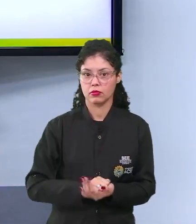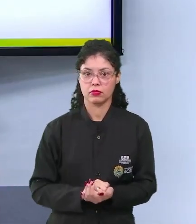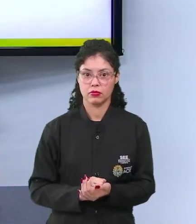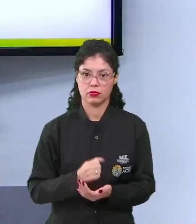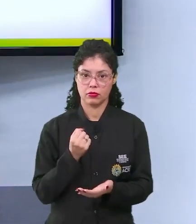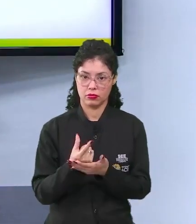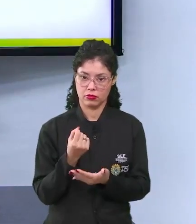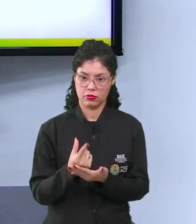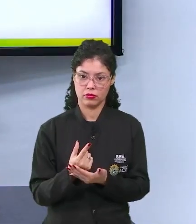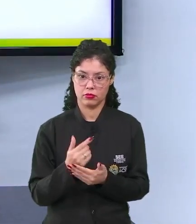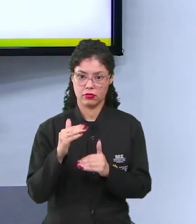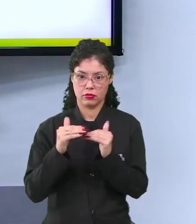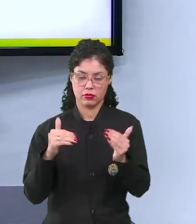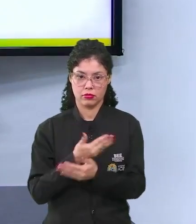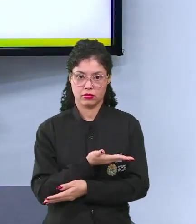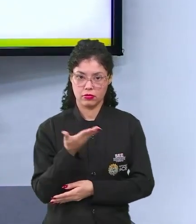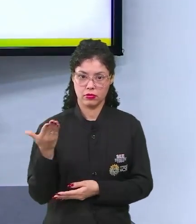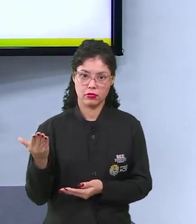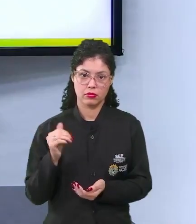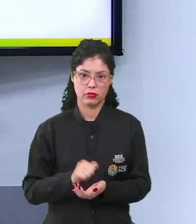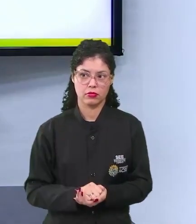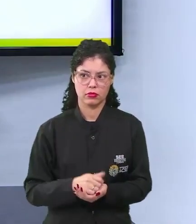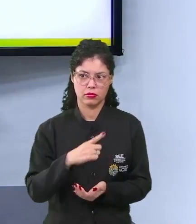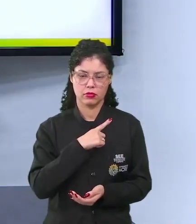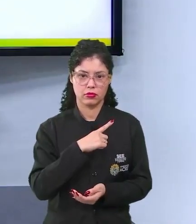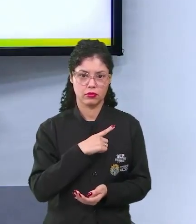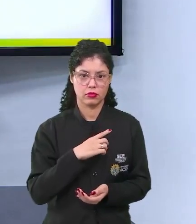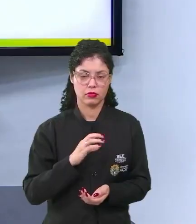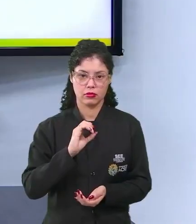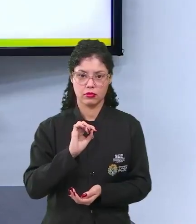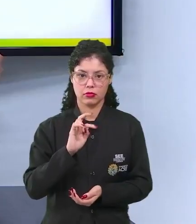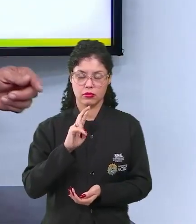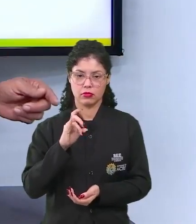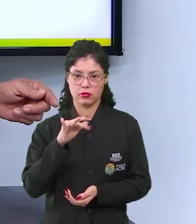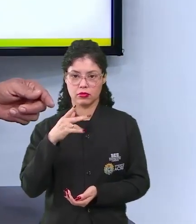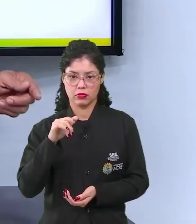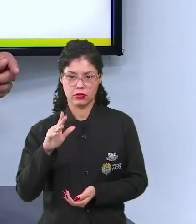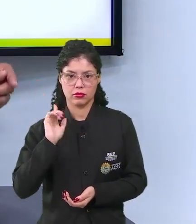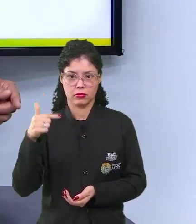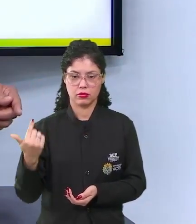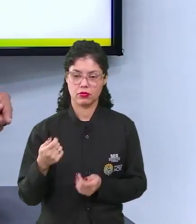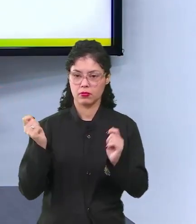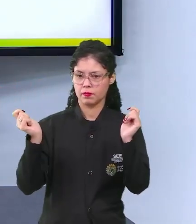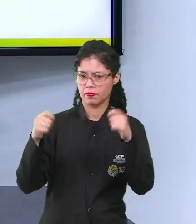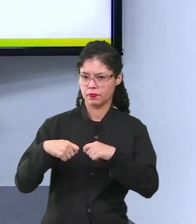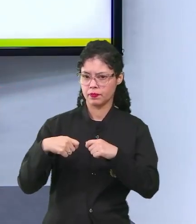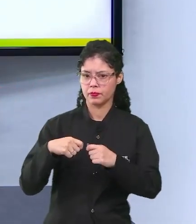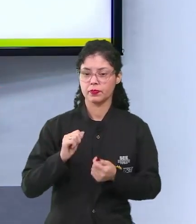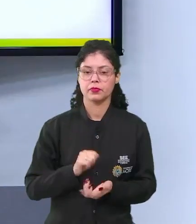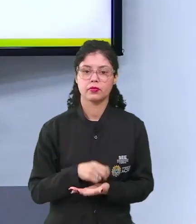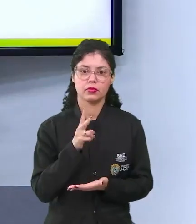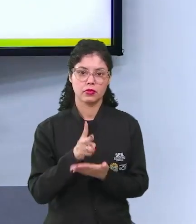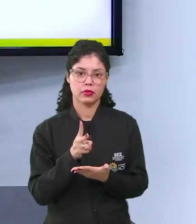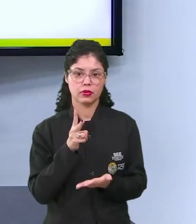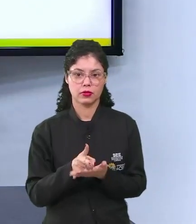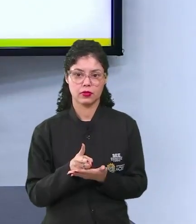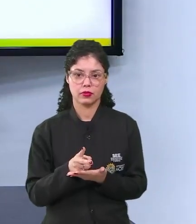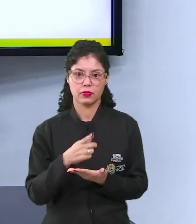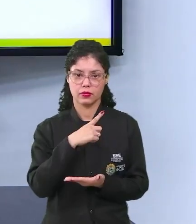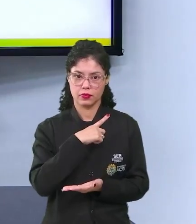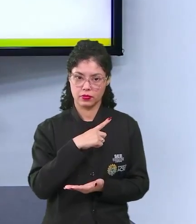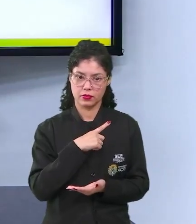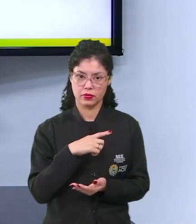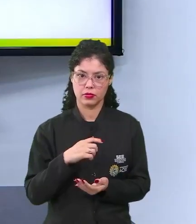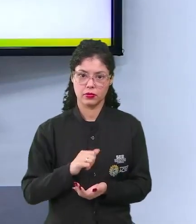quer iPhone para todo mundo e você muitas vezes quer ostentar sem que o outro possua o mesmo bem que você